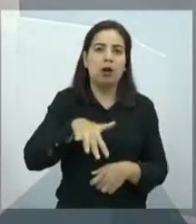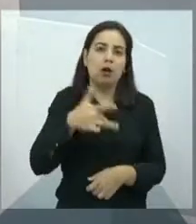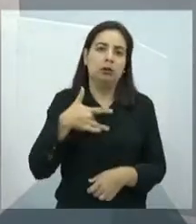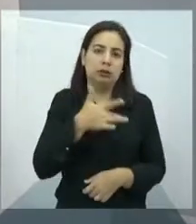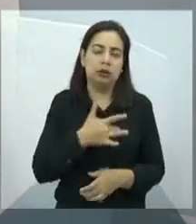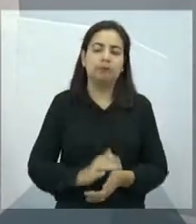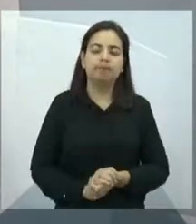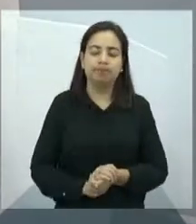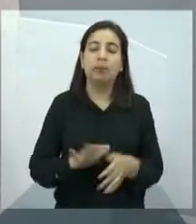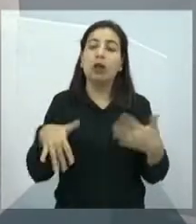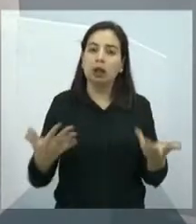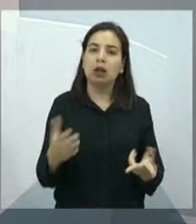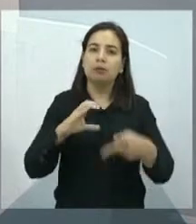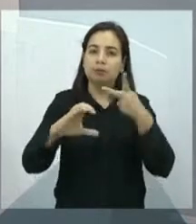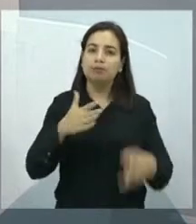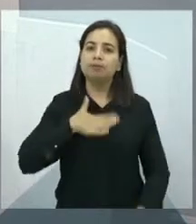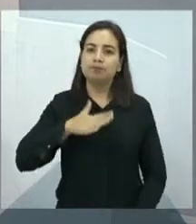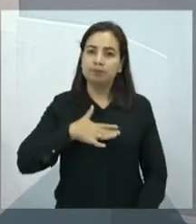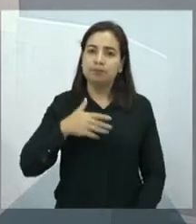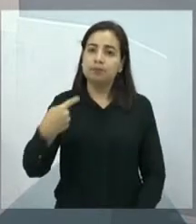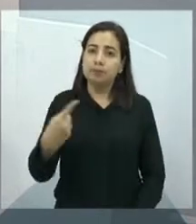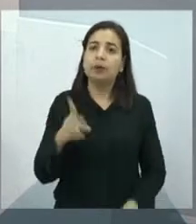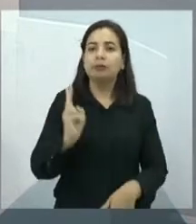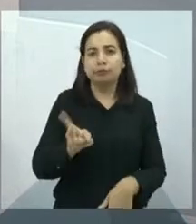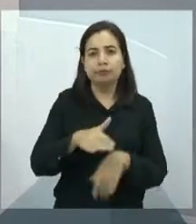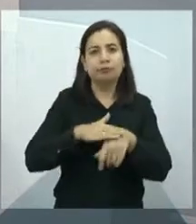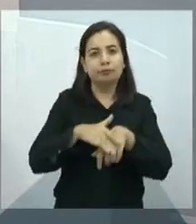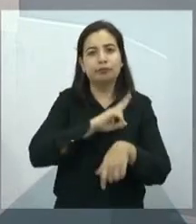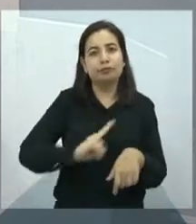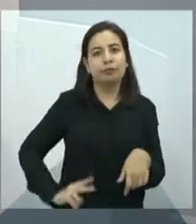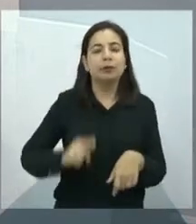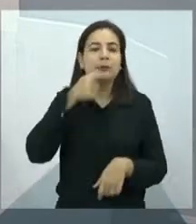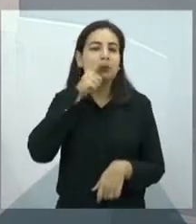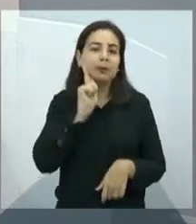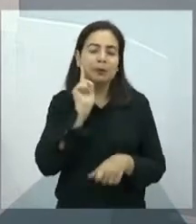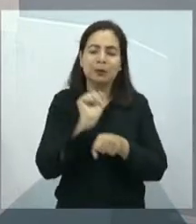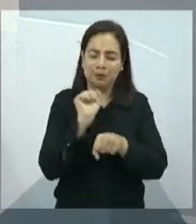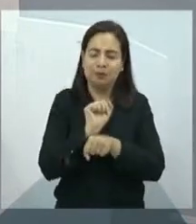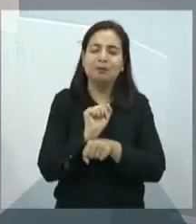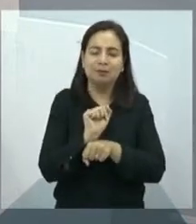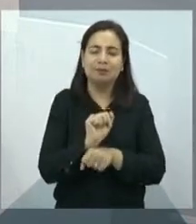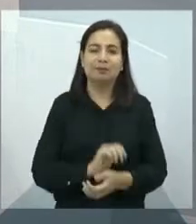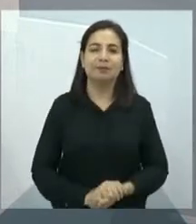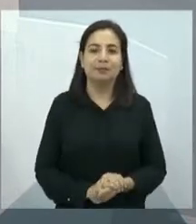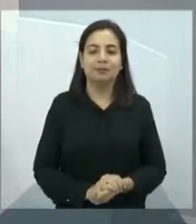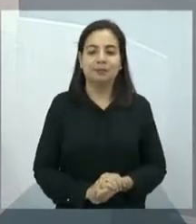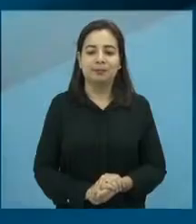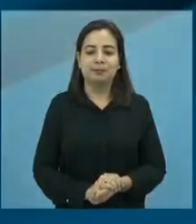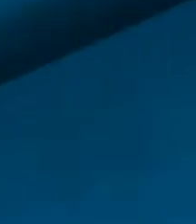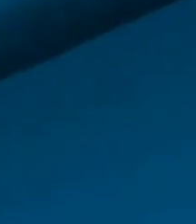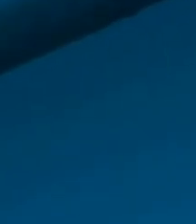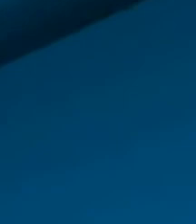breve intervalo e na volta eu continuo conversando com o vereador Gardel Rolim. Aguarde um instante só.